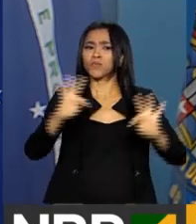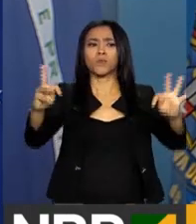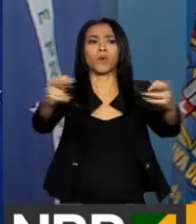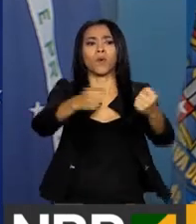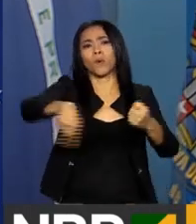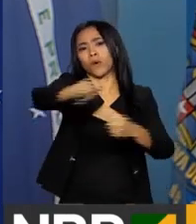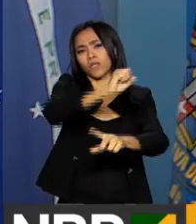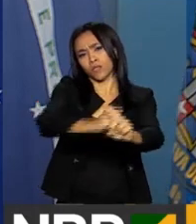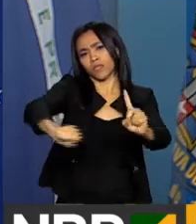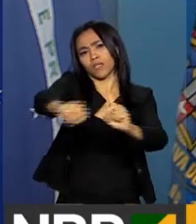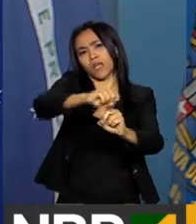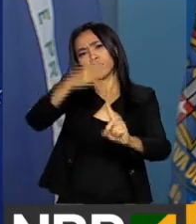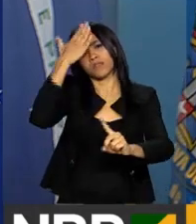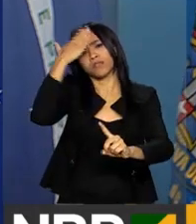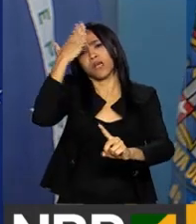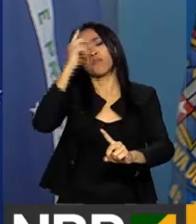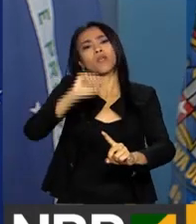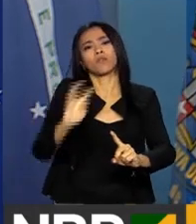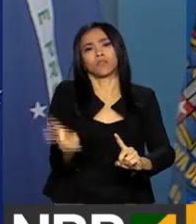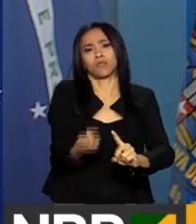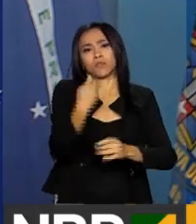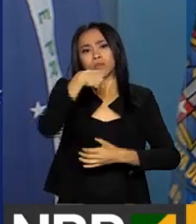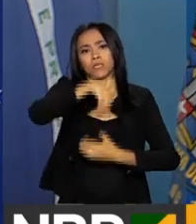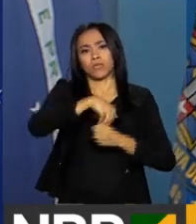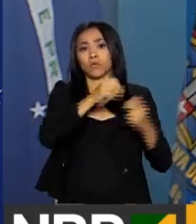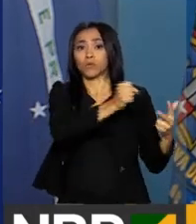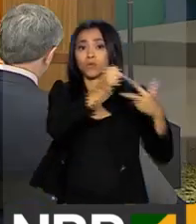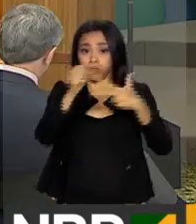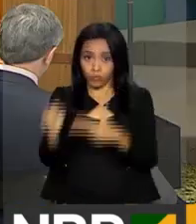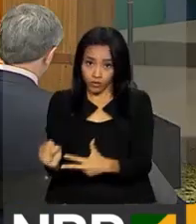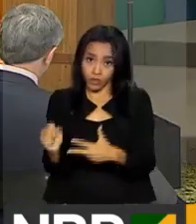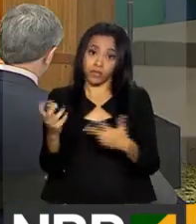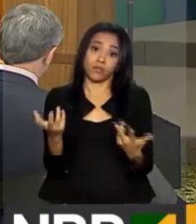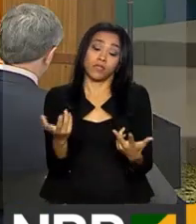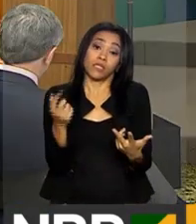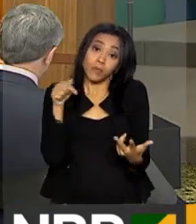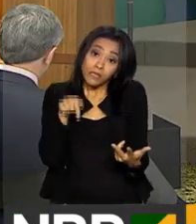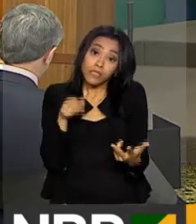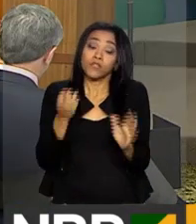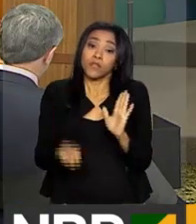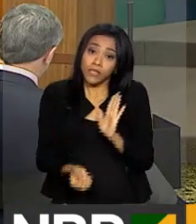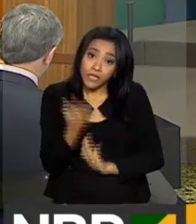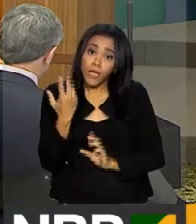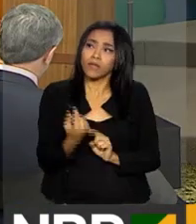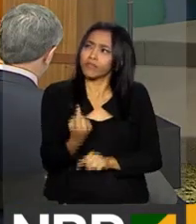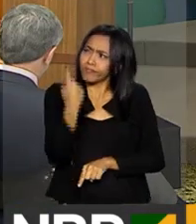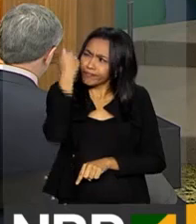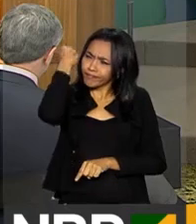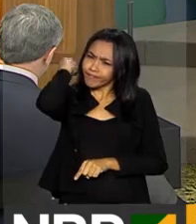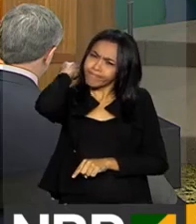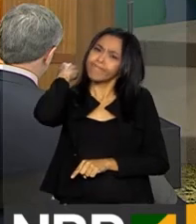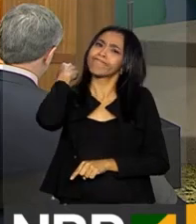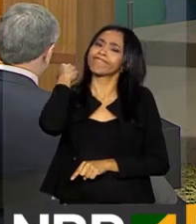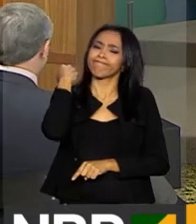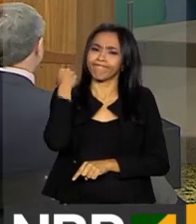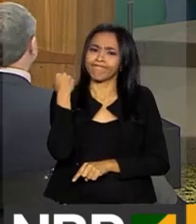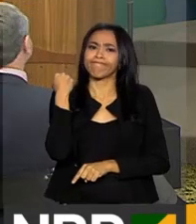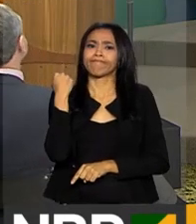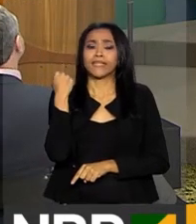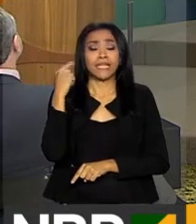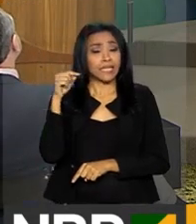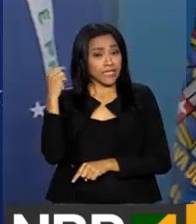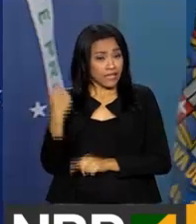a ele acesso mas evidentemente isso foi criado ao tempo do estado novo e naquele